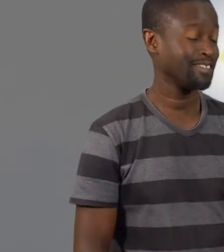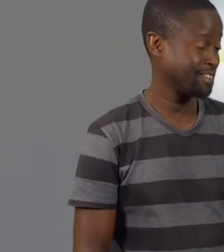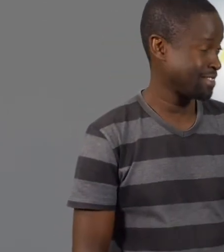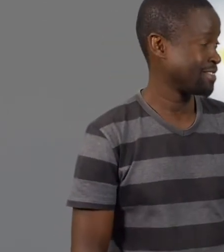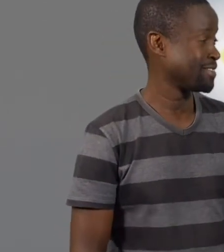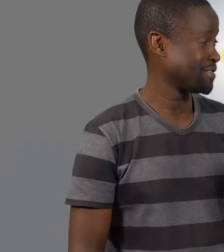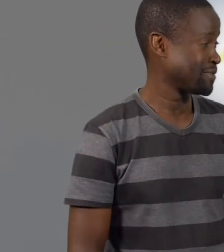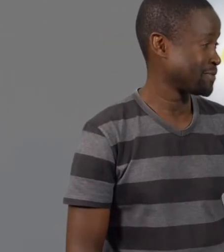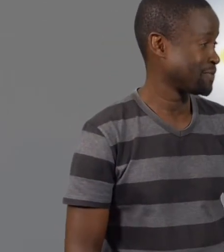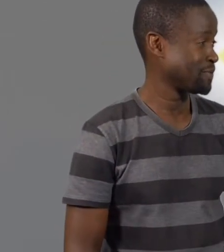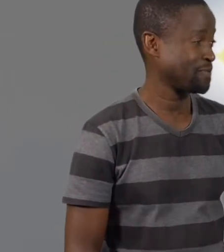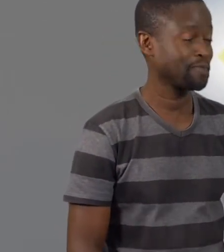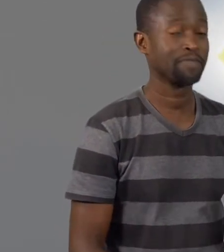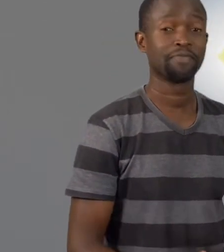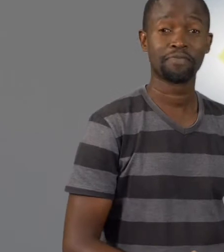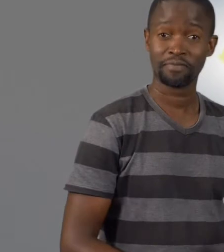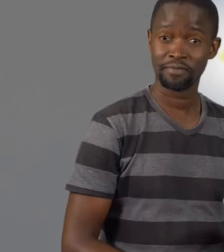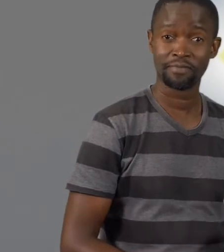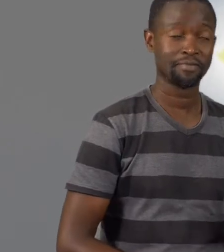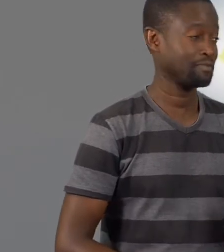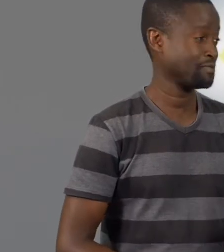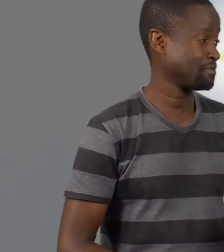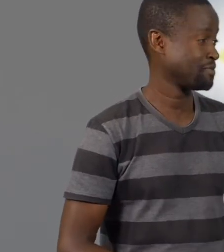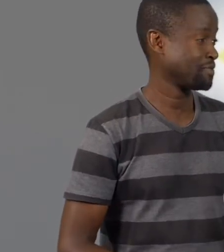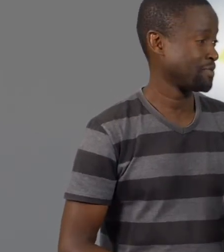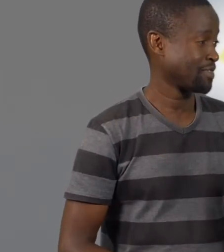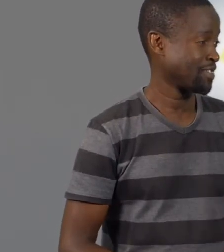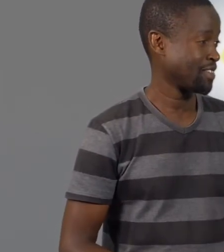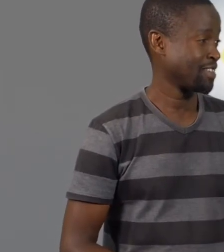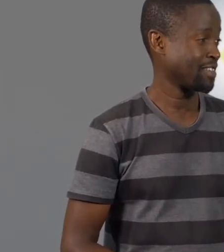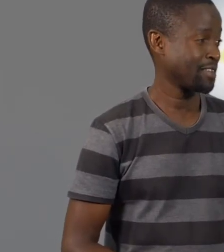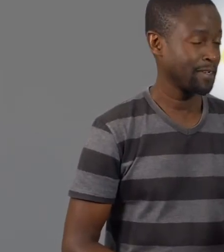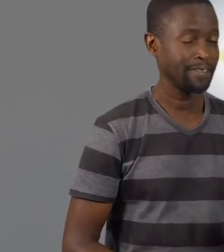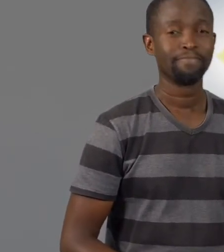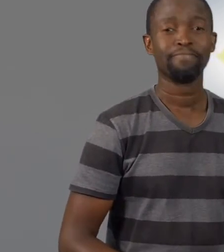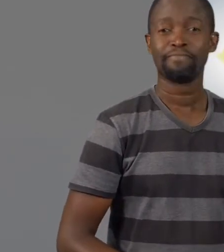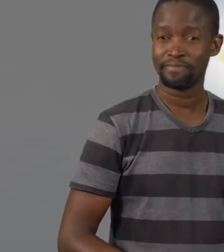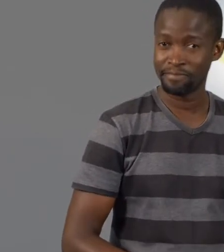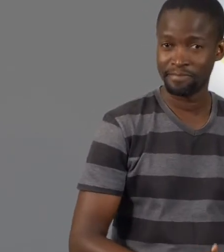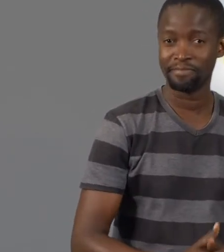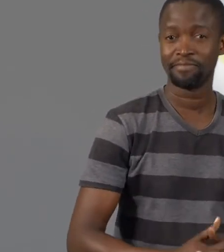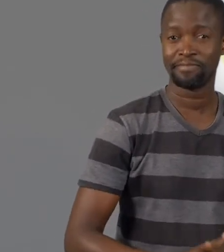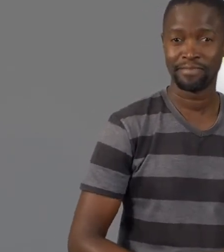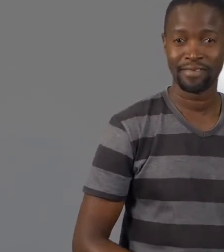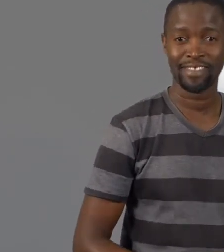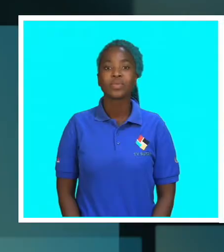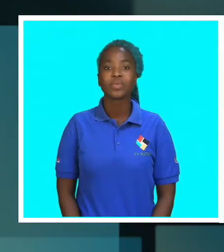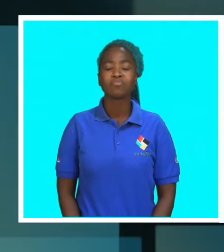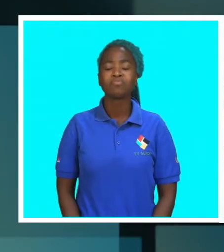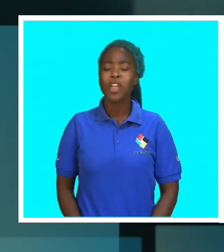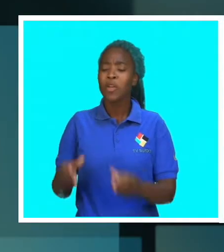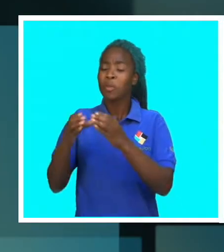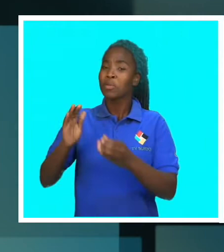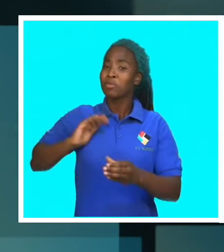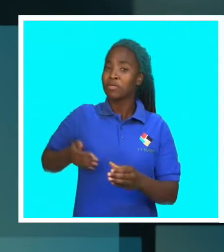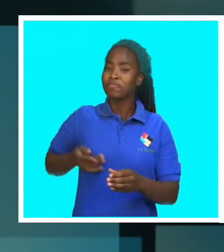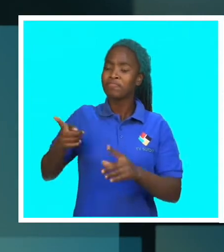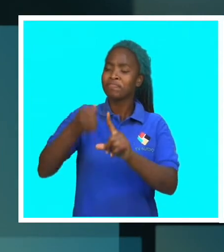Elas querem que as mulheres lutem elas mesmas por seus direitos. Música,